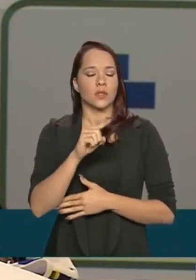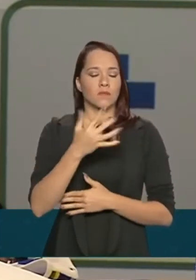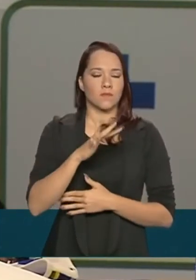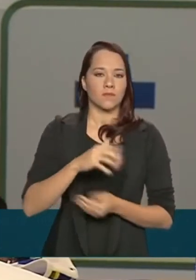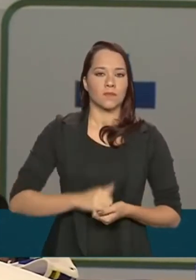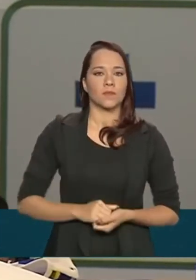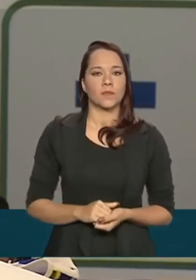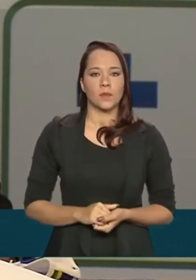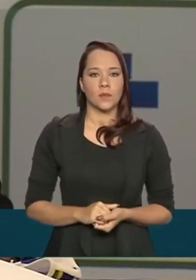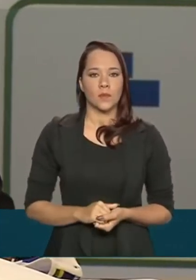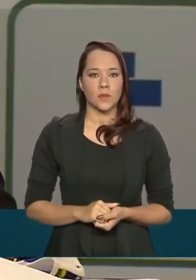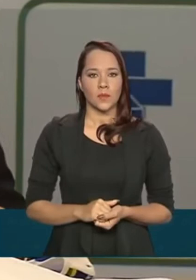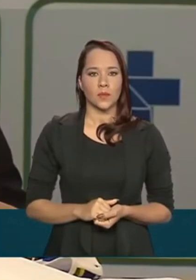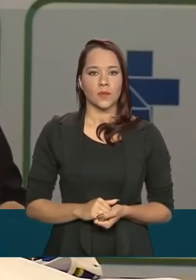menos.